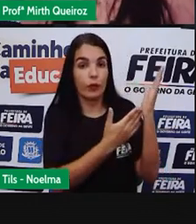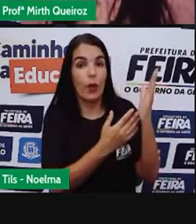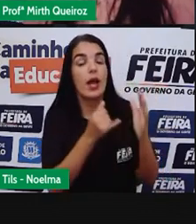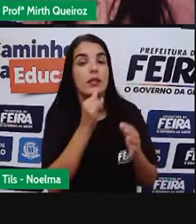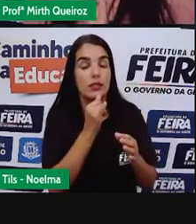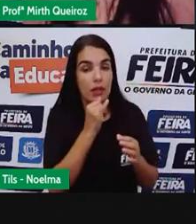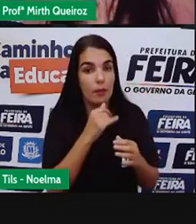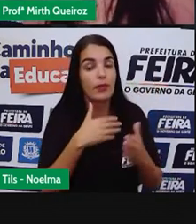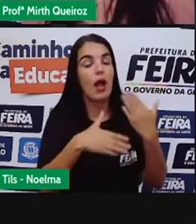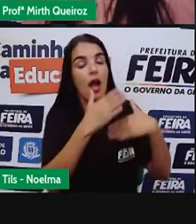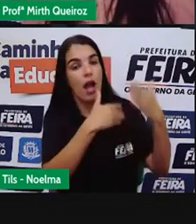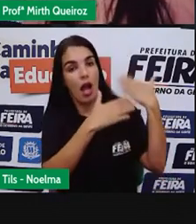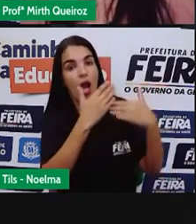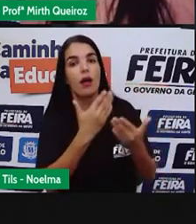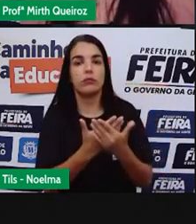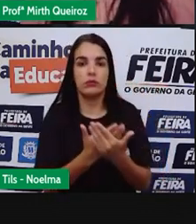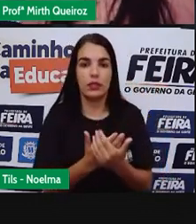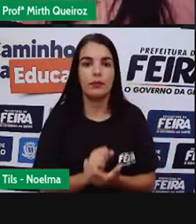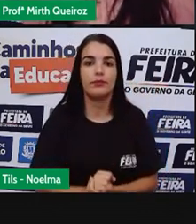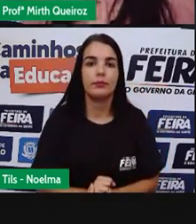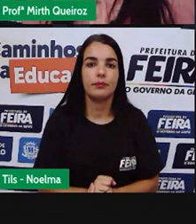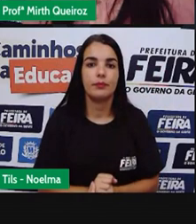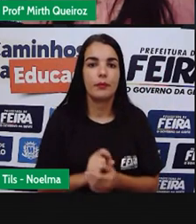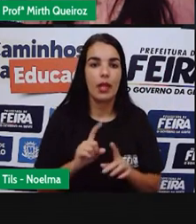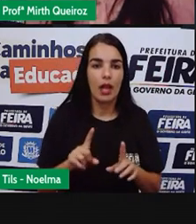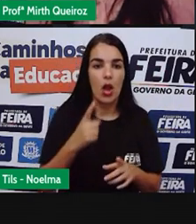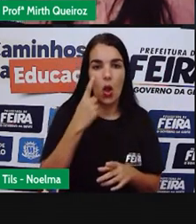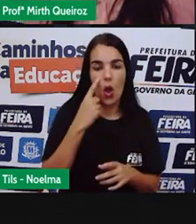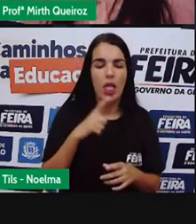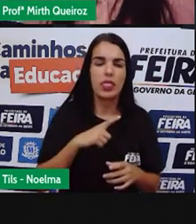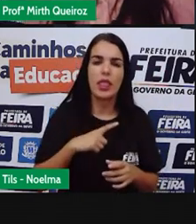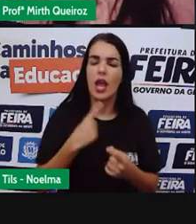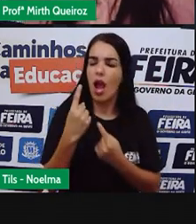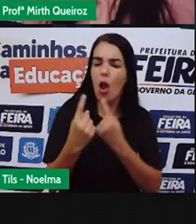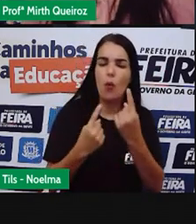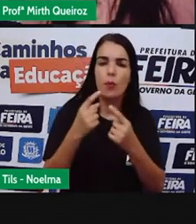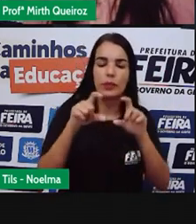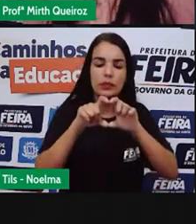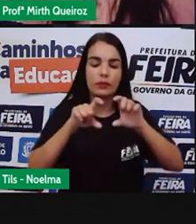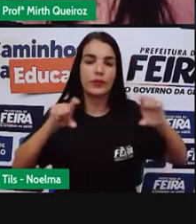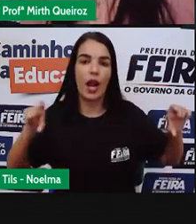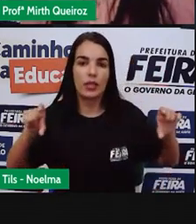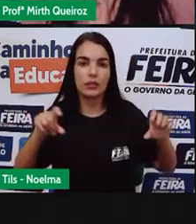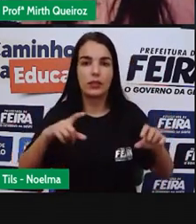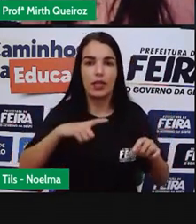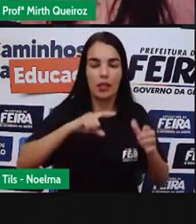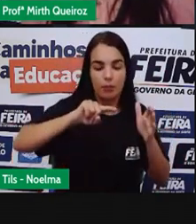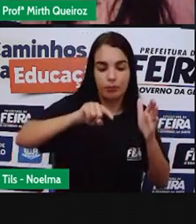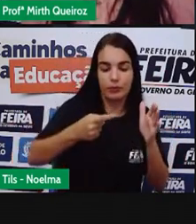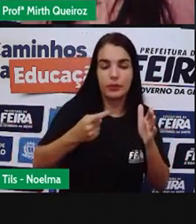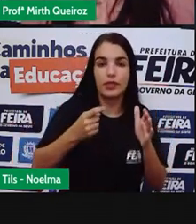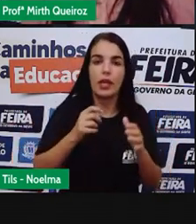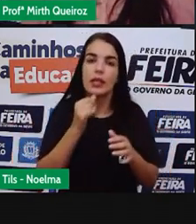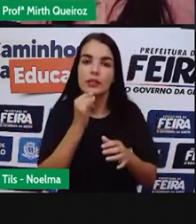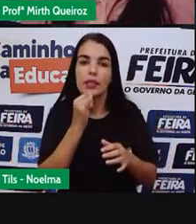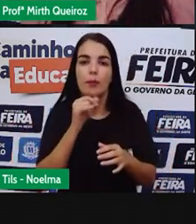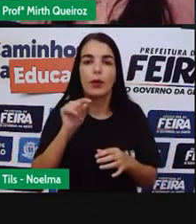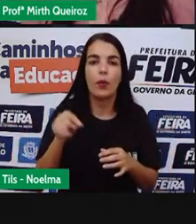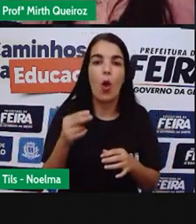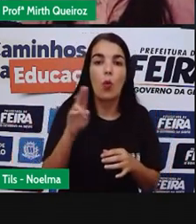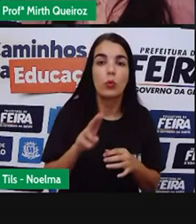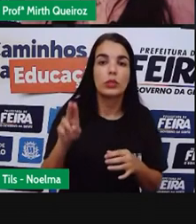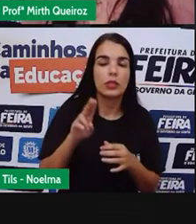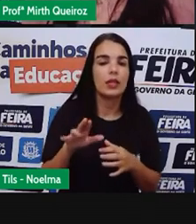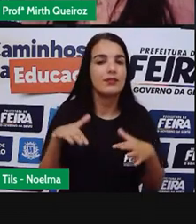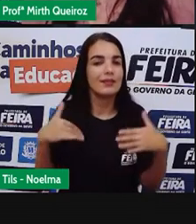exemplos aí nas outras aulas. Aí nós temos algumas frases com alguns exemplos de utilização